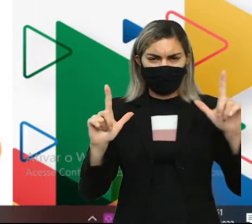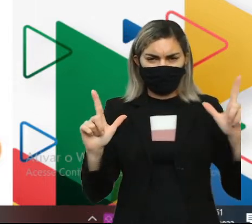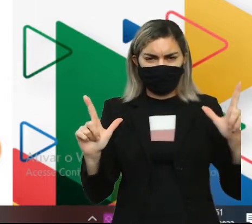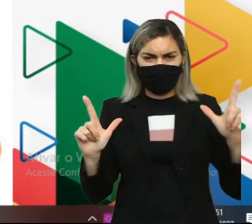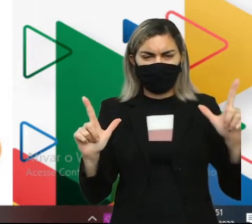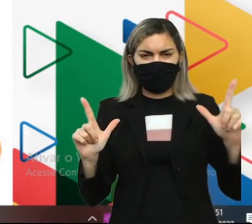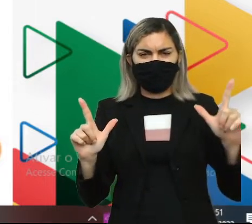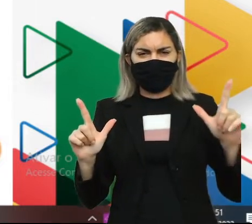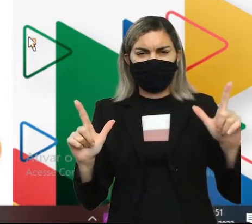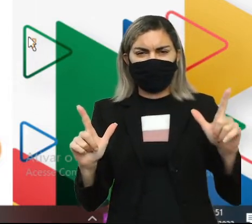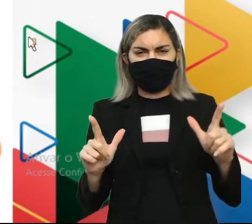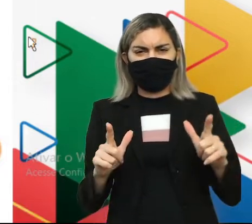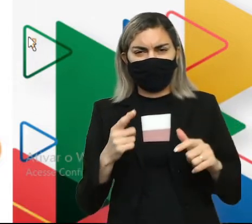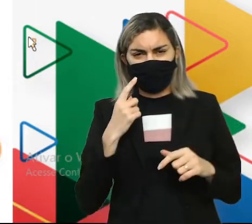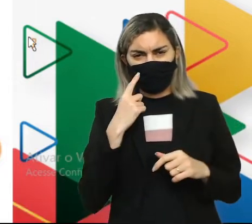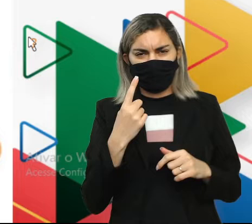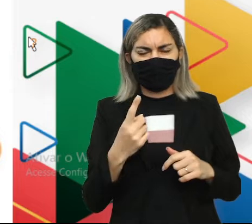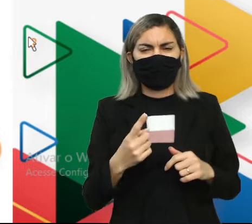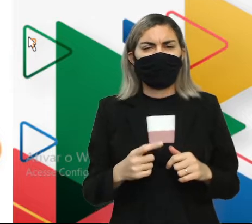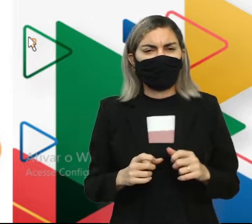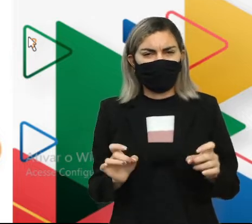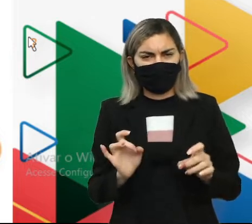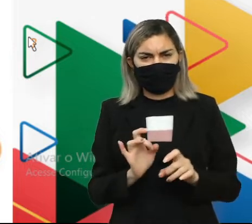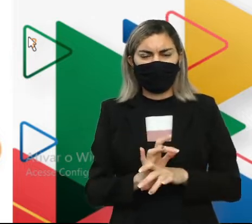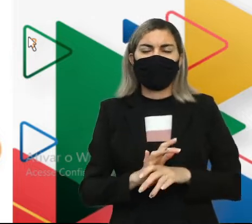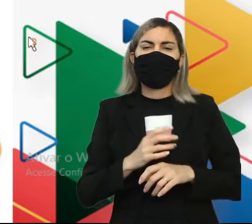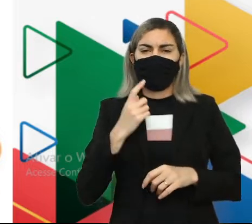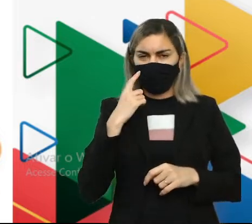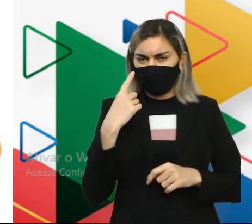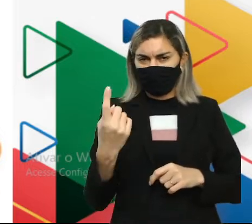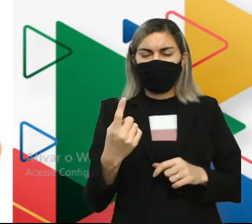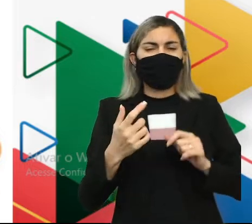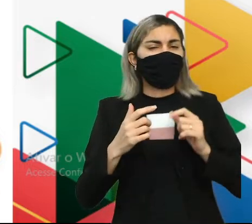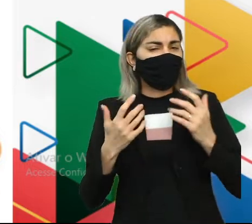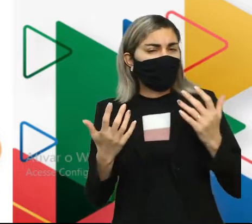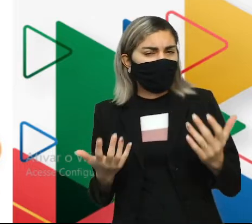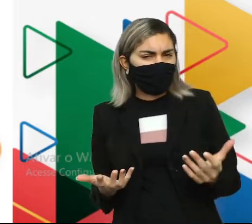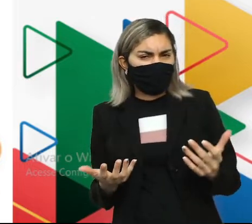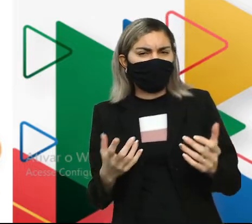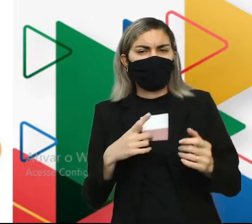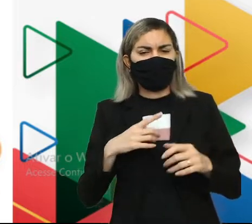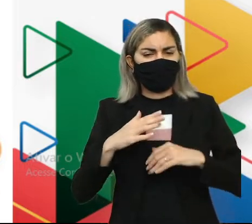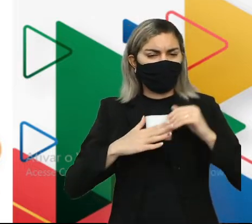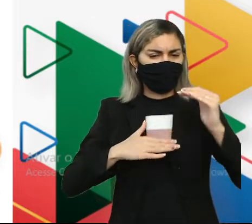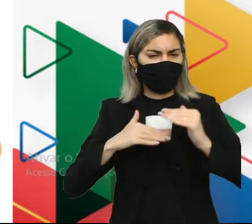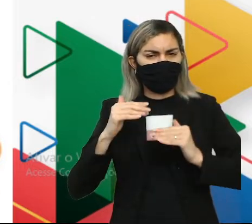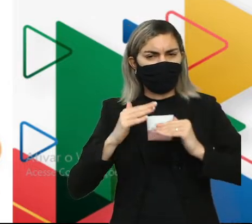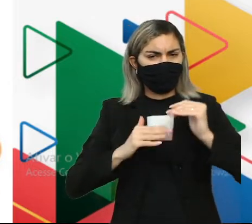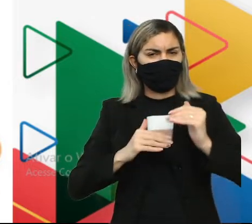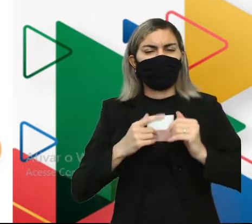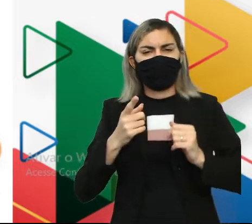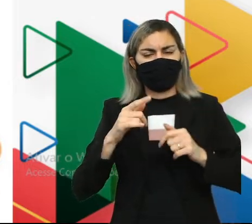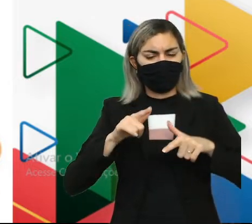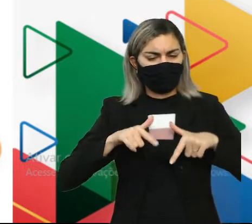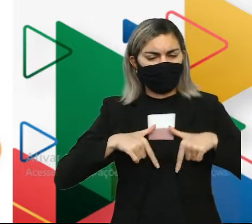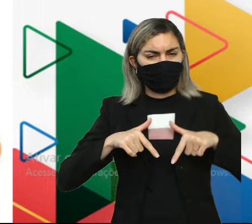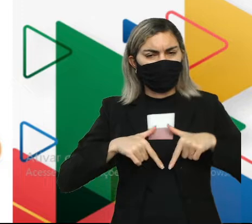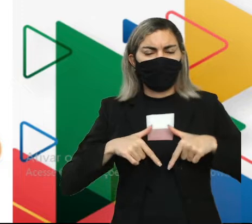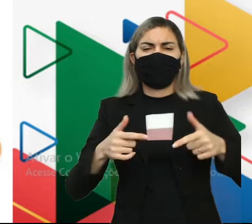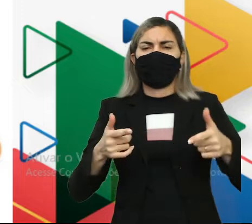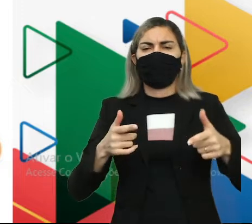negocinho na tela. Pronto, obrigado. Valeu, Aninha. Então, na prática, você vai ver então esses judeus e